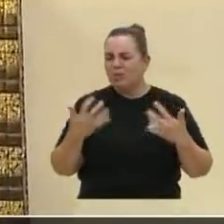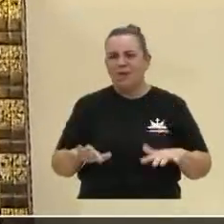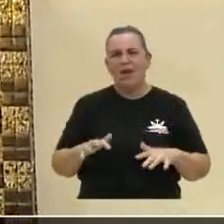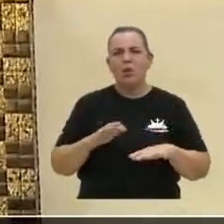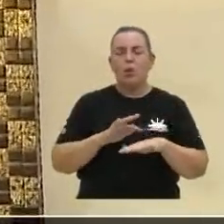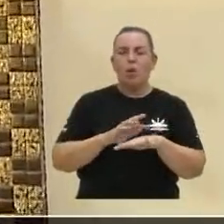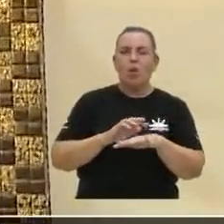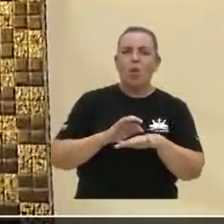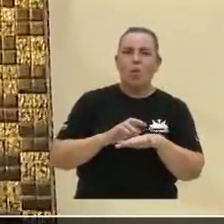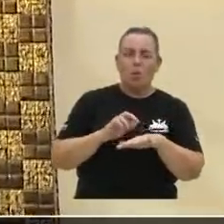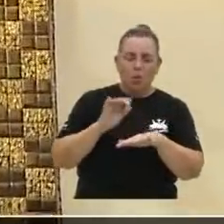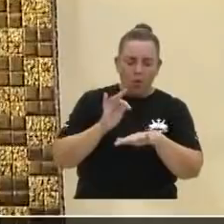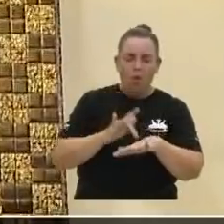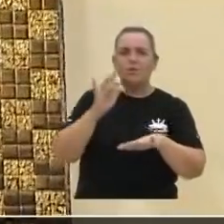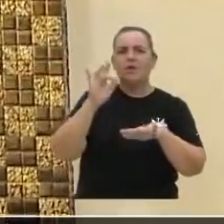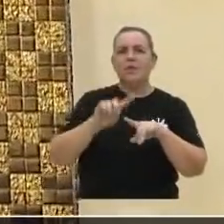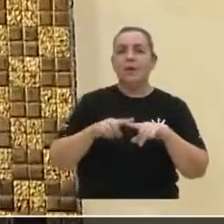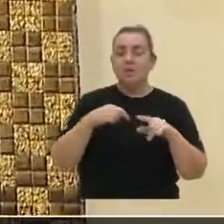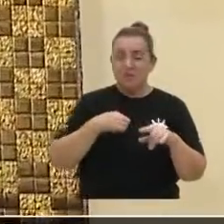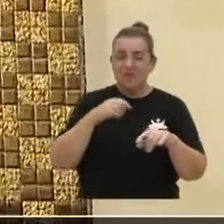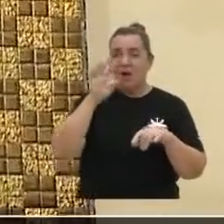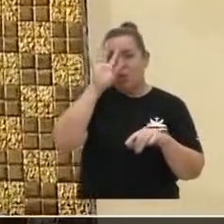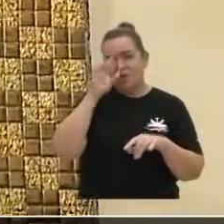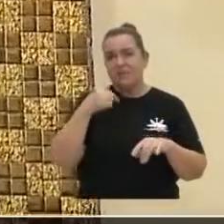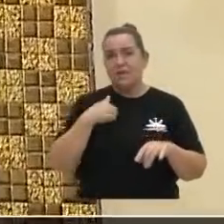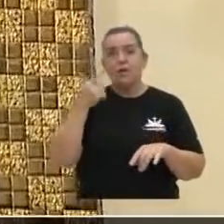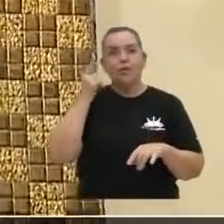se o for, que eu seja curado.